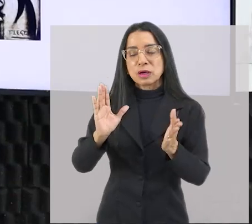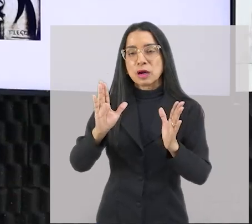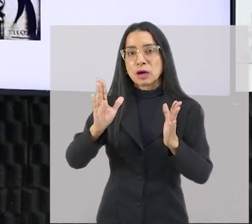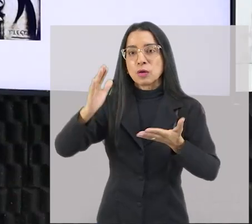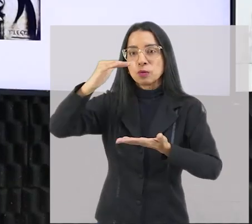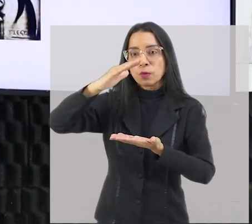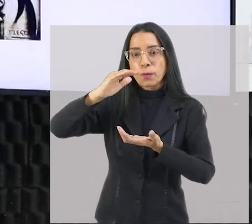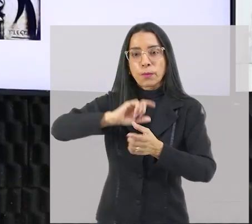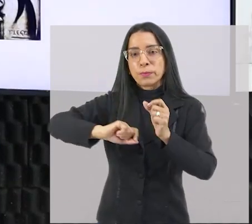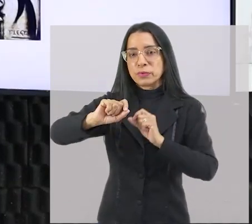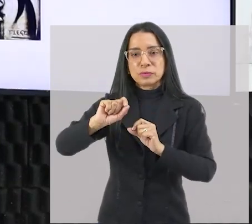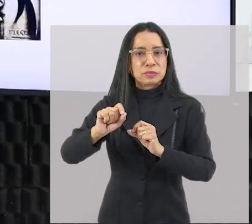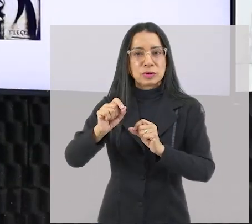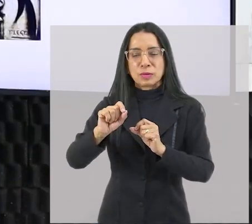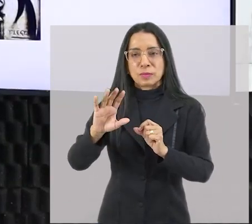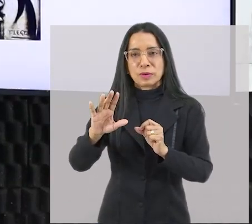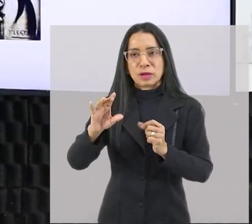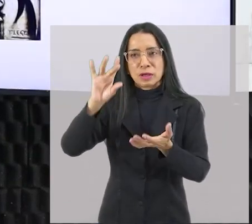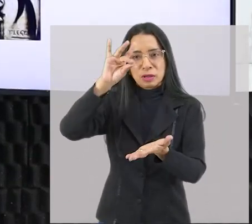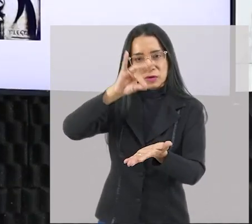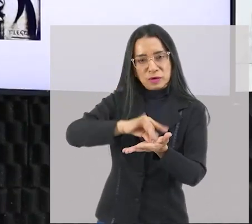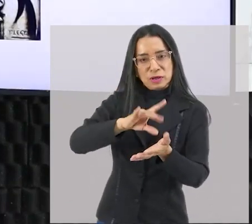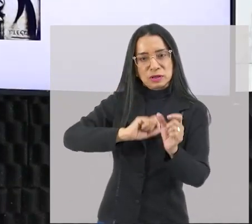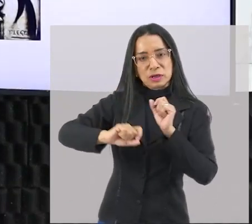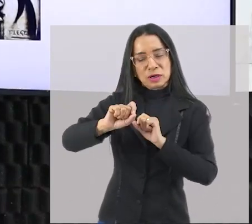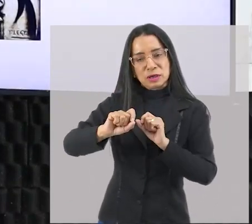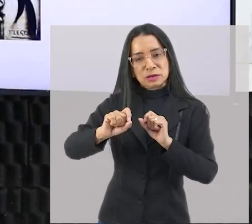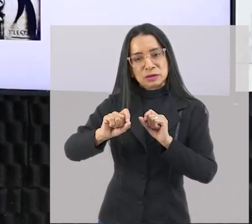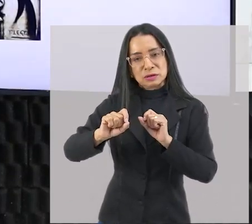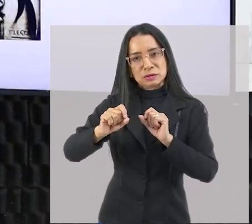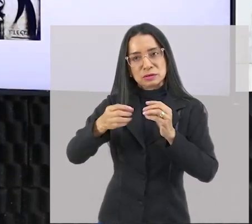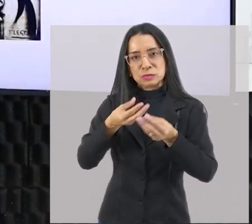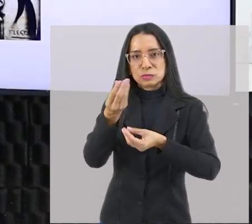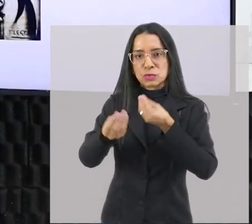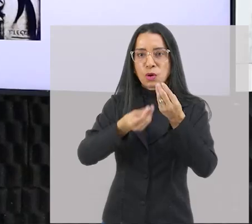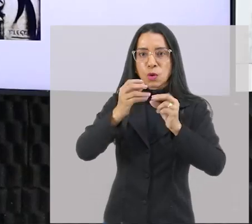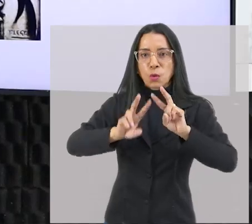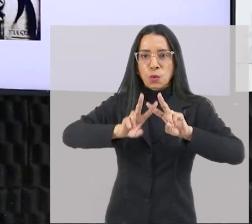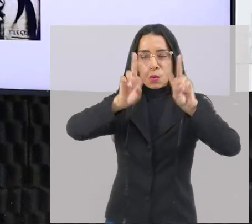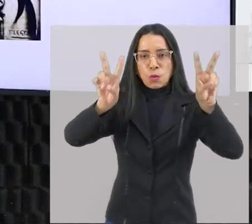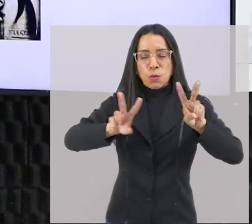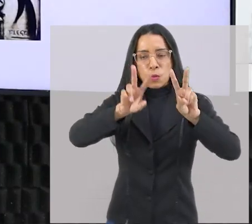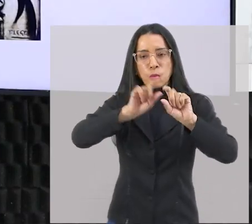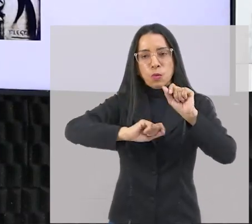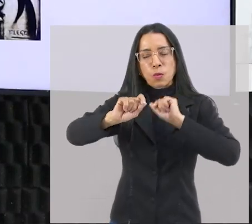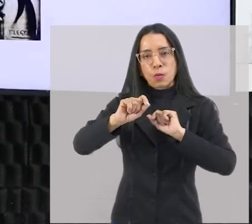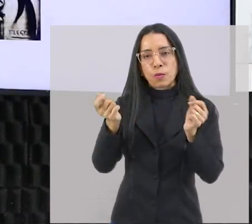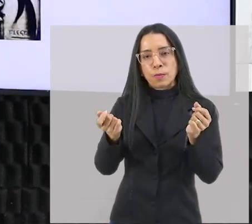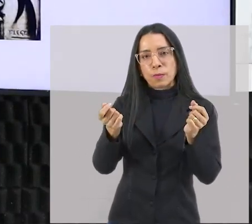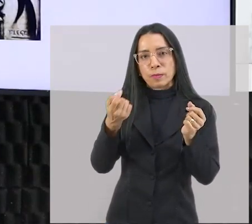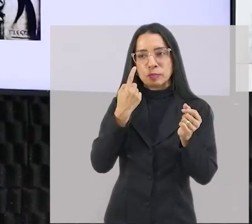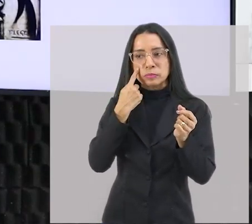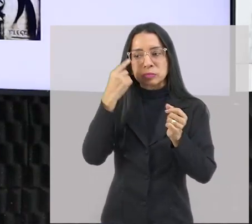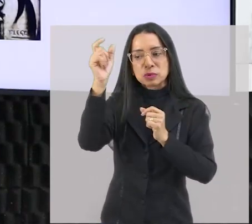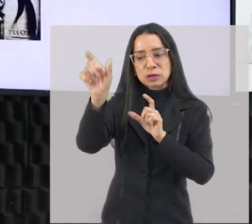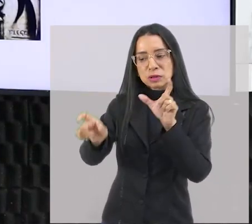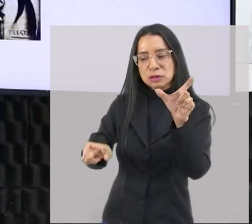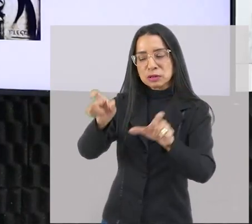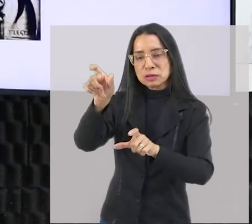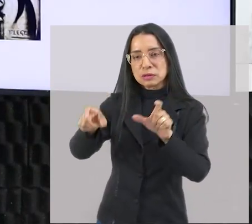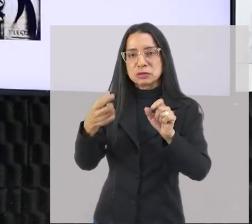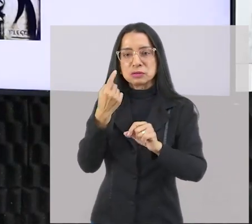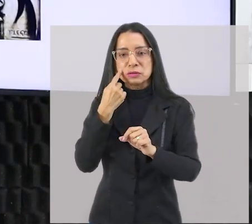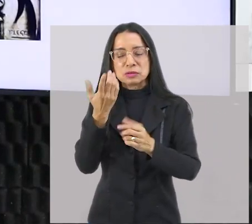visão realista. A visão do cubismo é uma visão sobre a forma geometrizada como cada artista vê as coisas